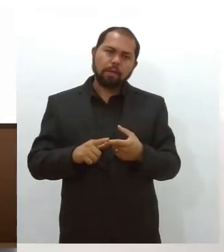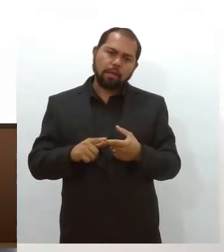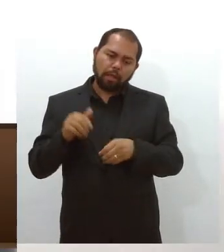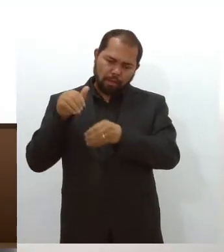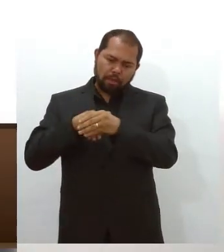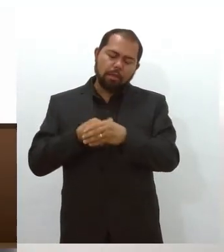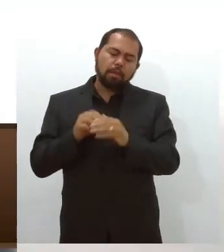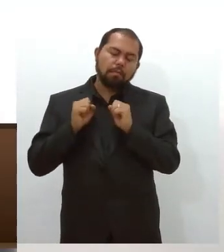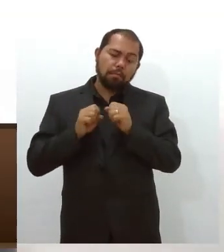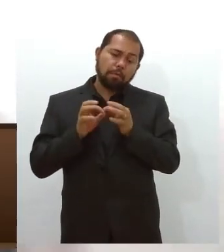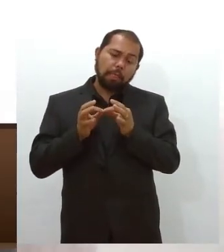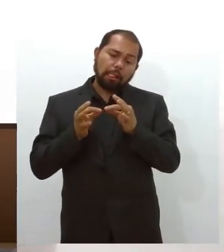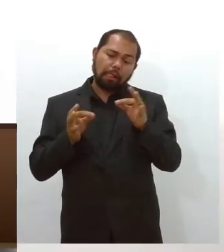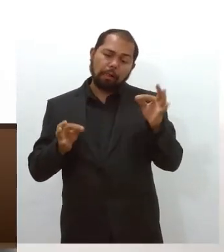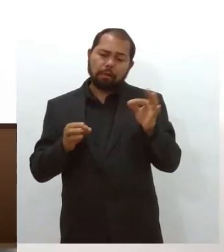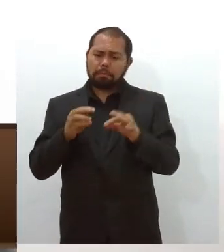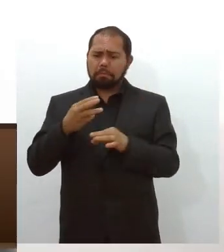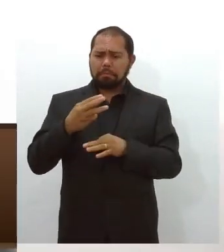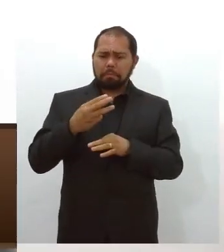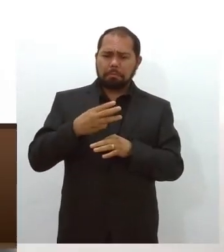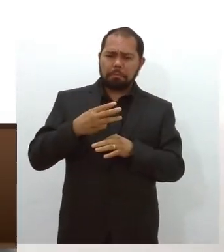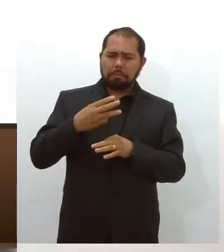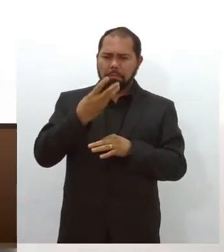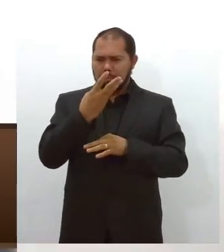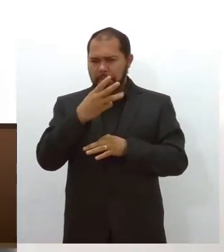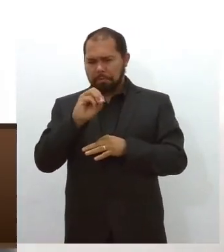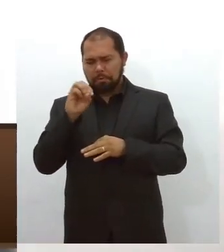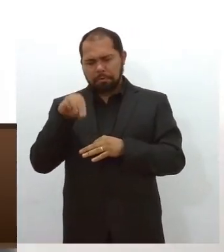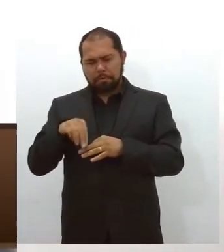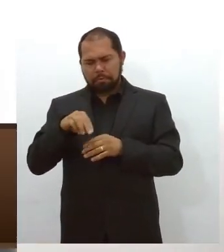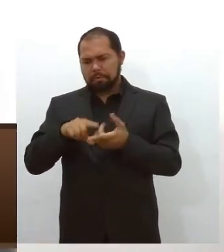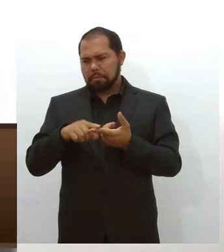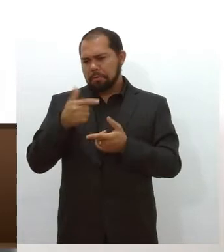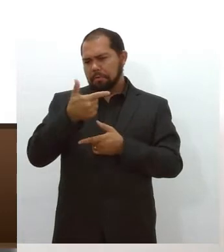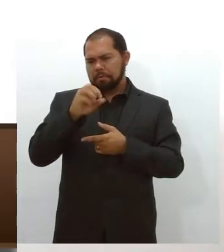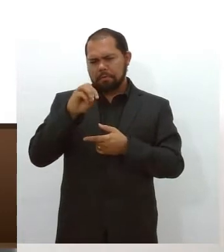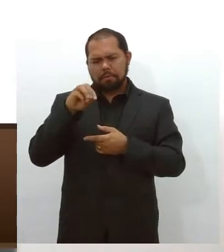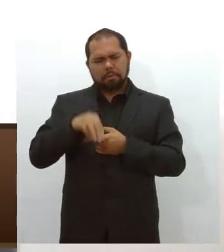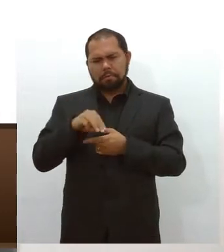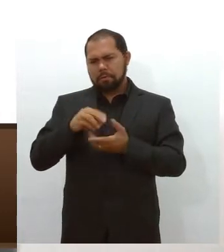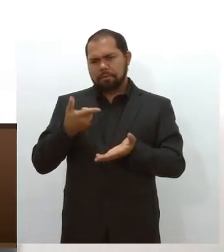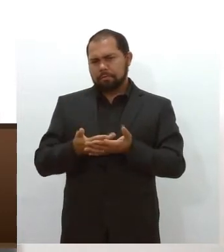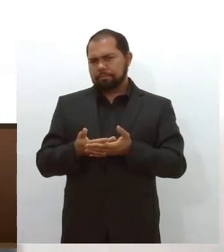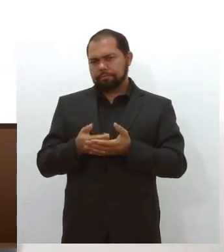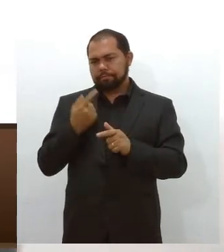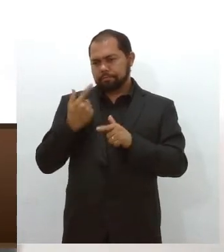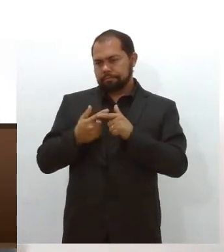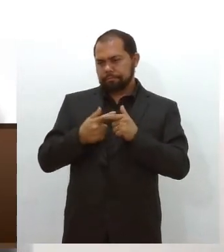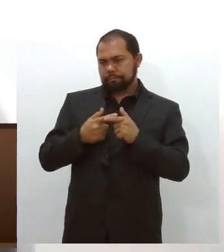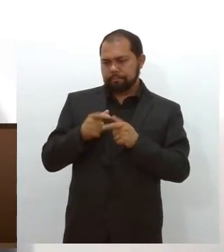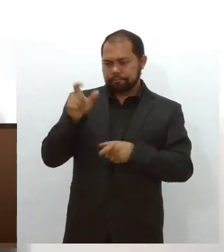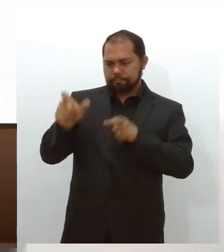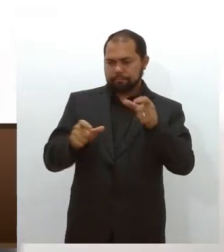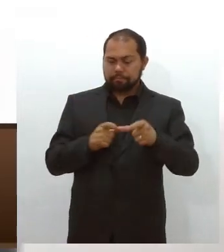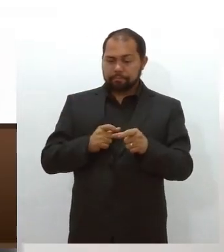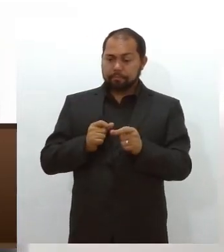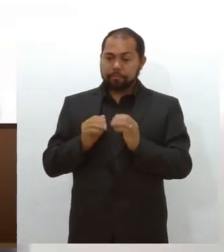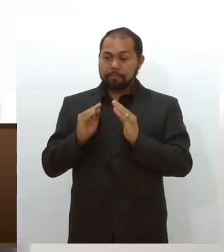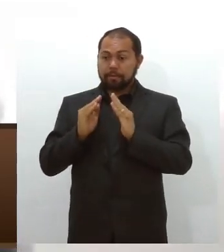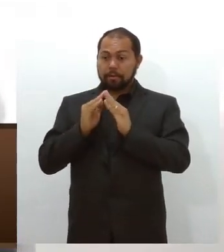30 minutos, 20 minutos, porque aquelas pessoas que estão dentro do colégio ainda têm o direito de votar.